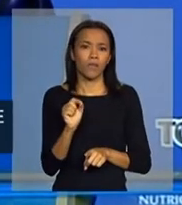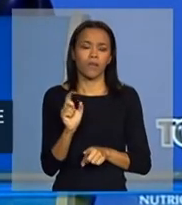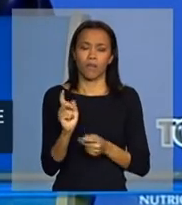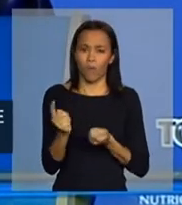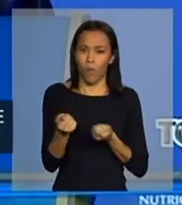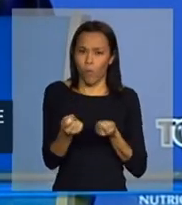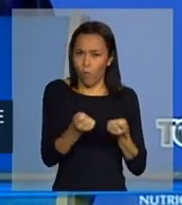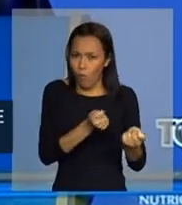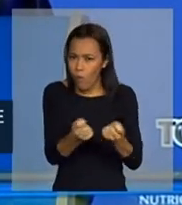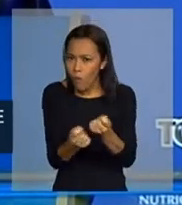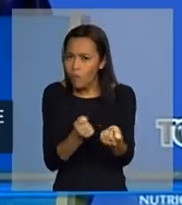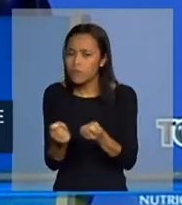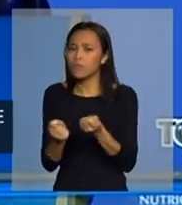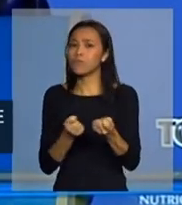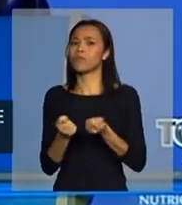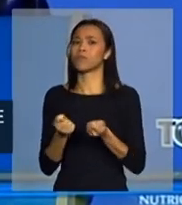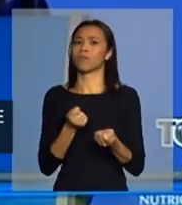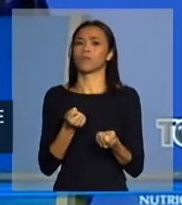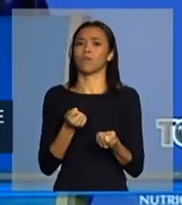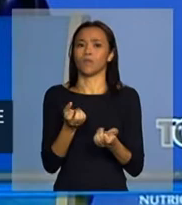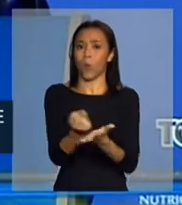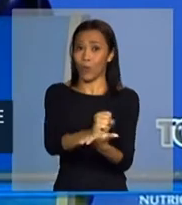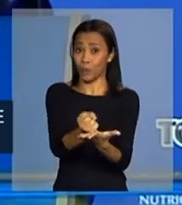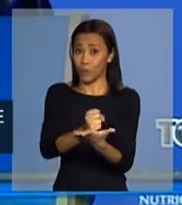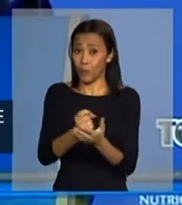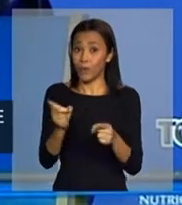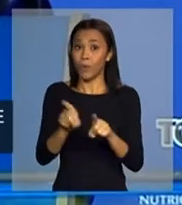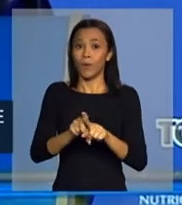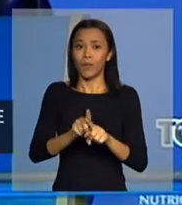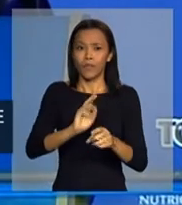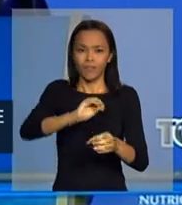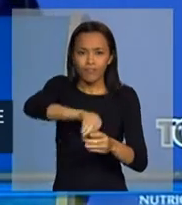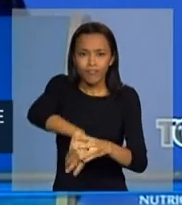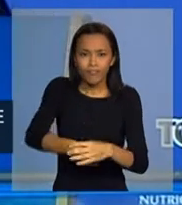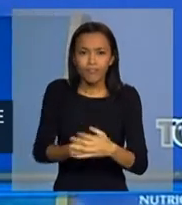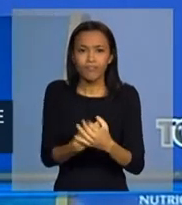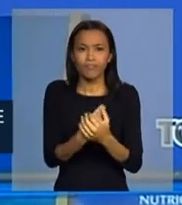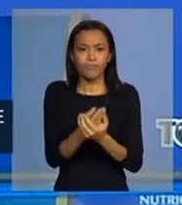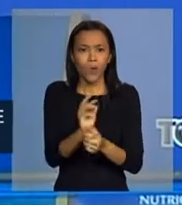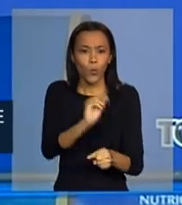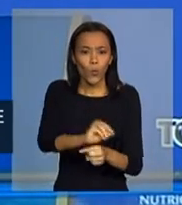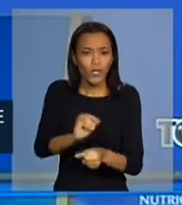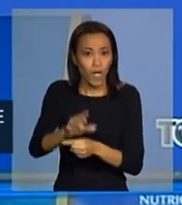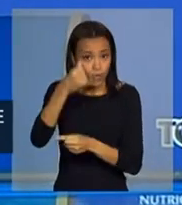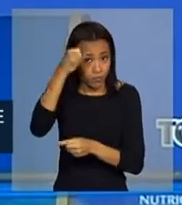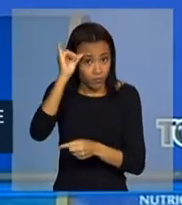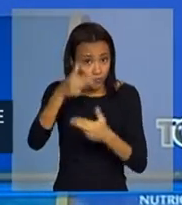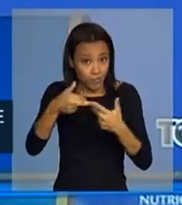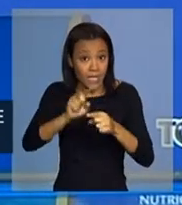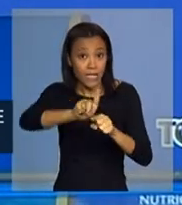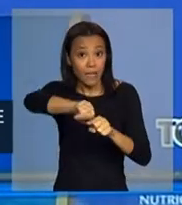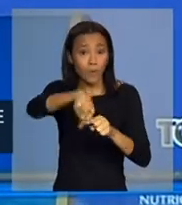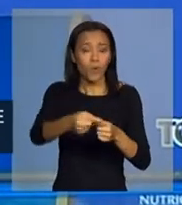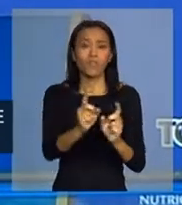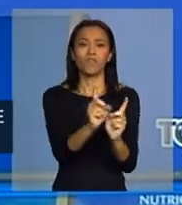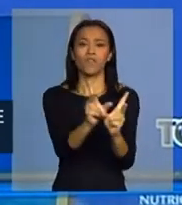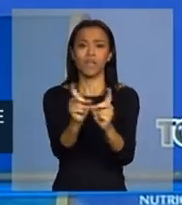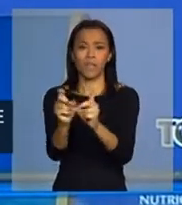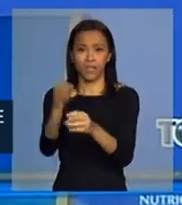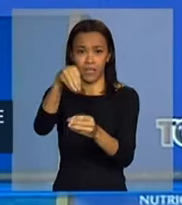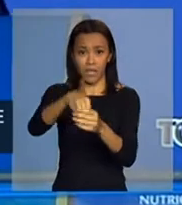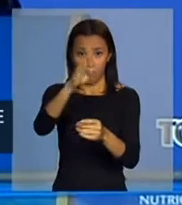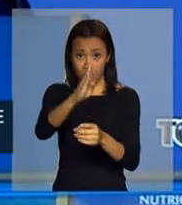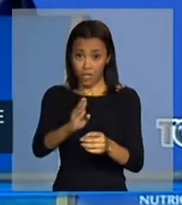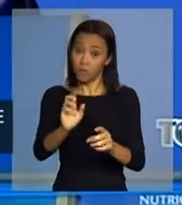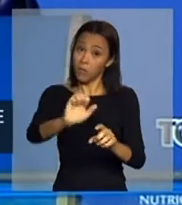controle, a questão da produção e a questão da comercialização, tanto interna como